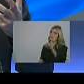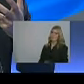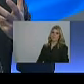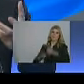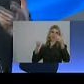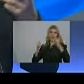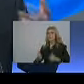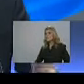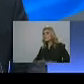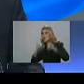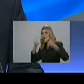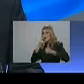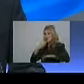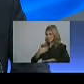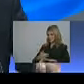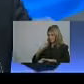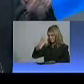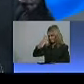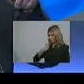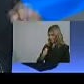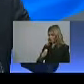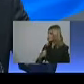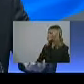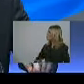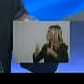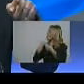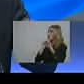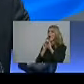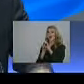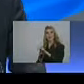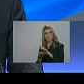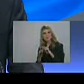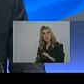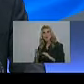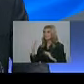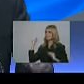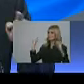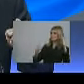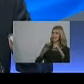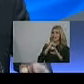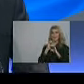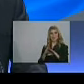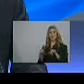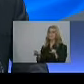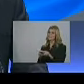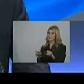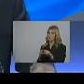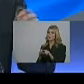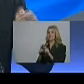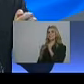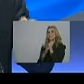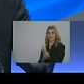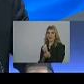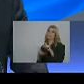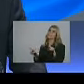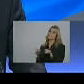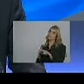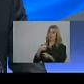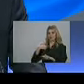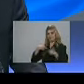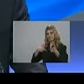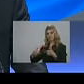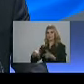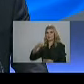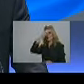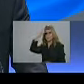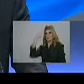possam construir a vida que quiserem. Isso se faz com educação, e investir em educação é também investir em segurança. É isso que eu vou fazer como